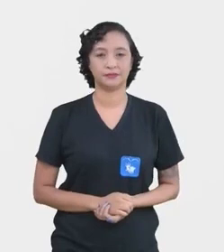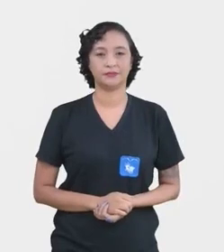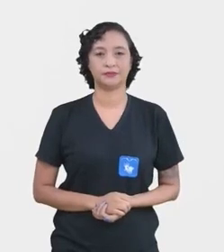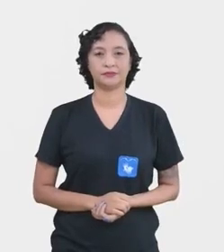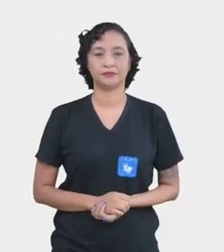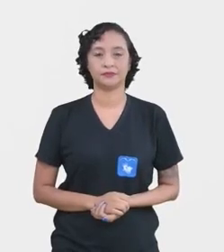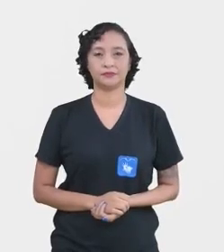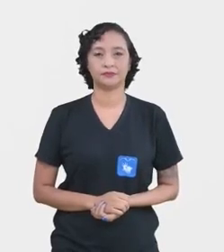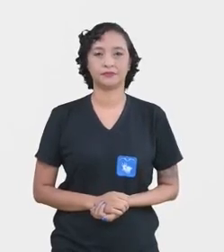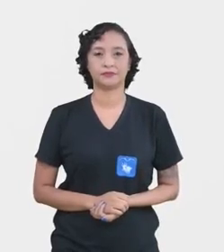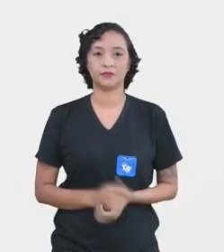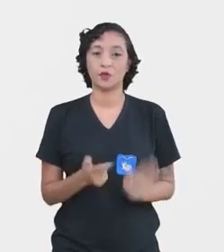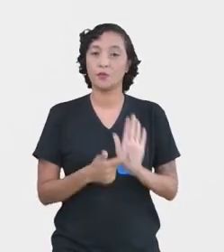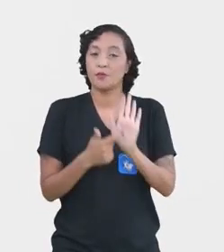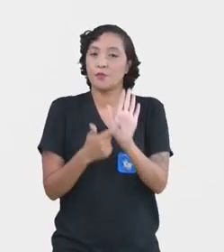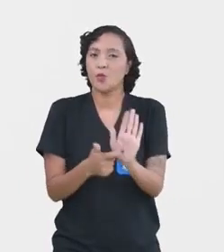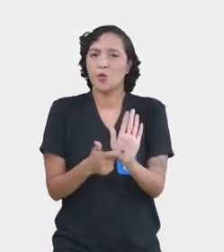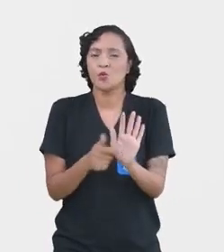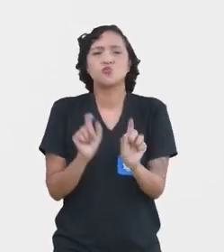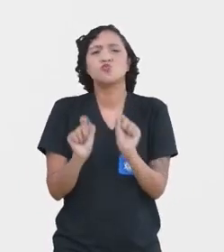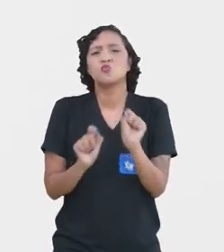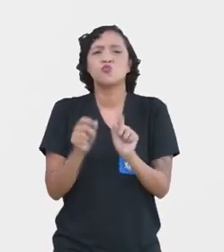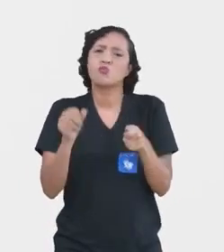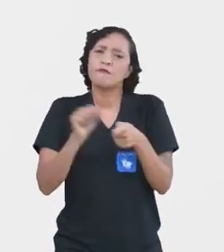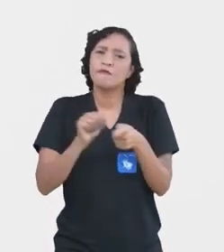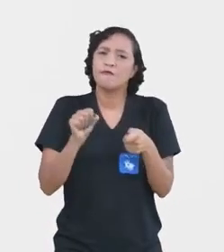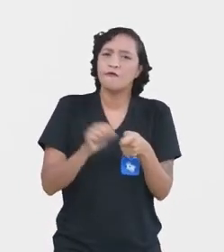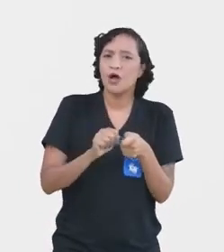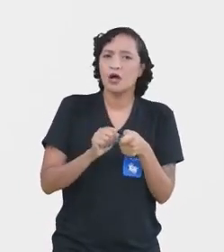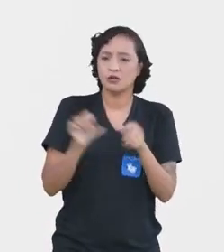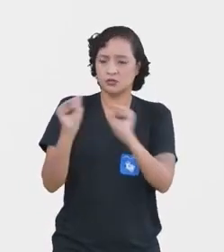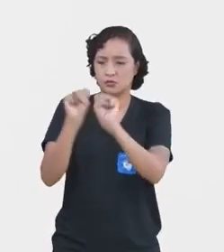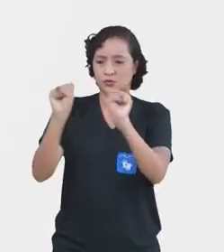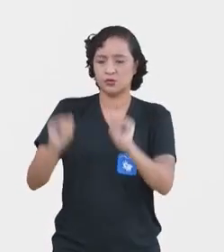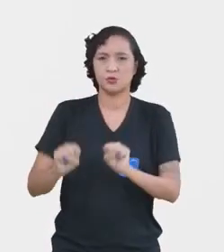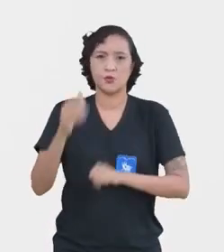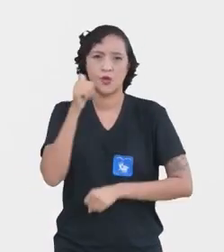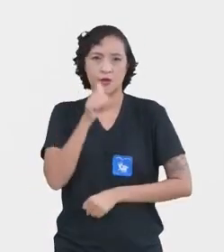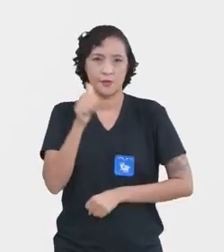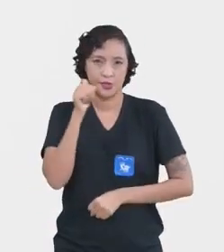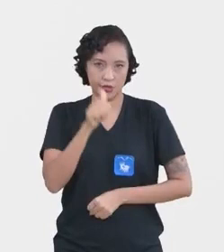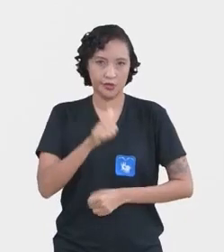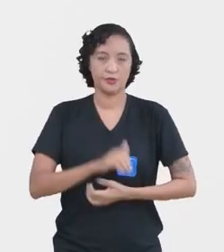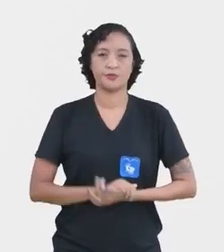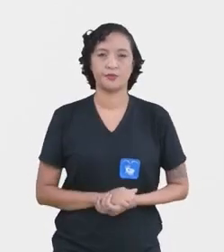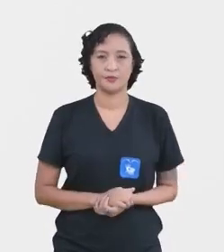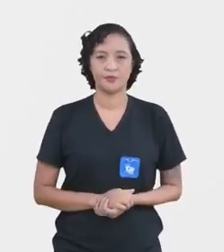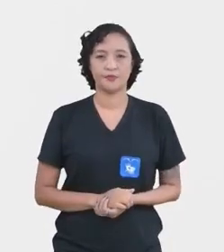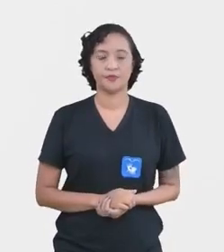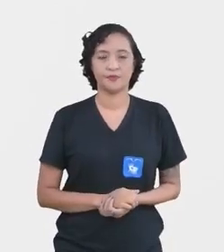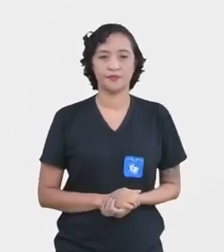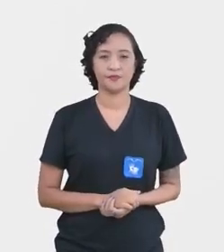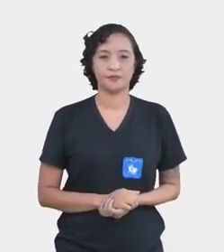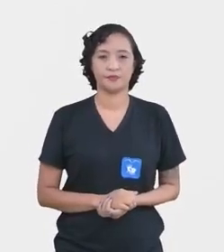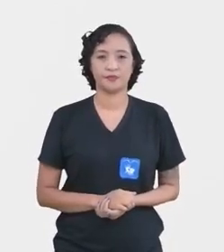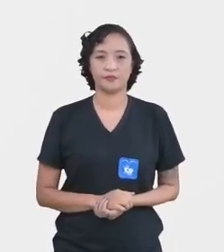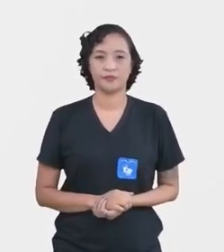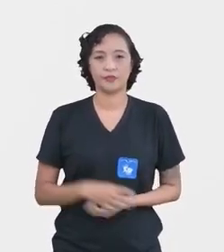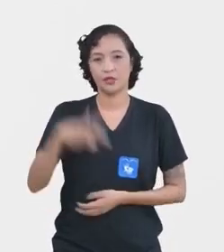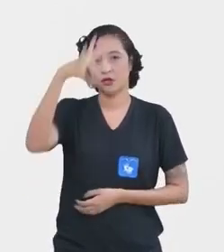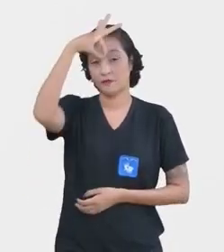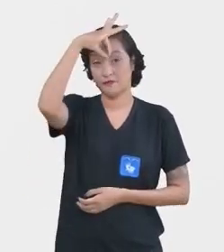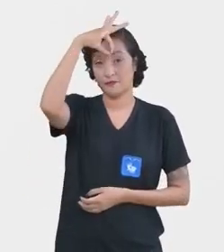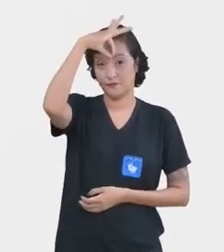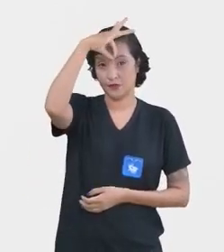trago para vocês as funções da estrutura do sistema reprodutor feminino. Crianças, vamos lá? A vagina, ela é um